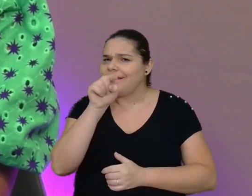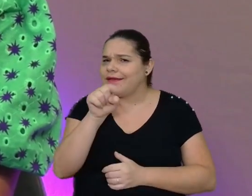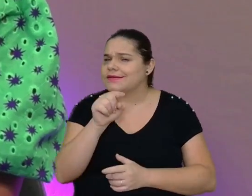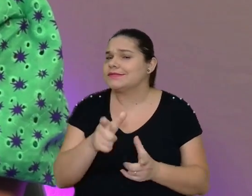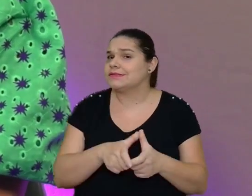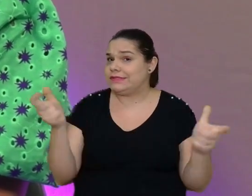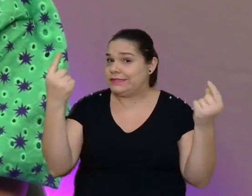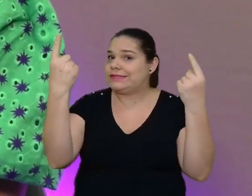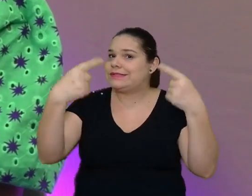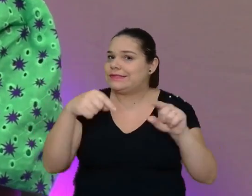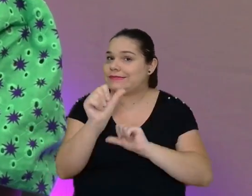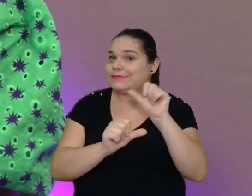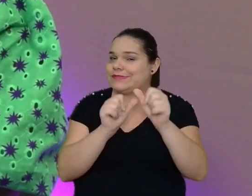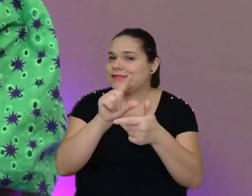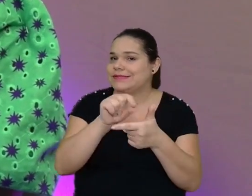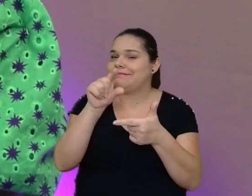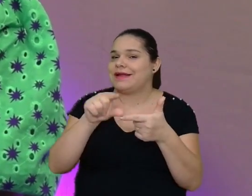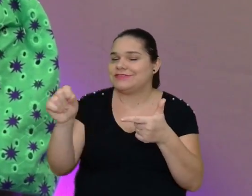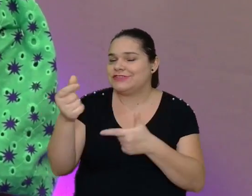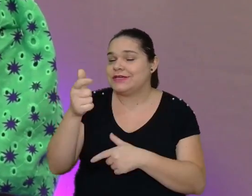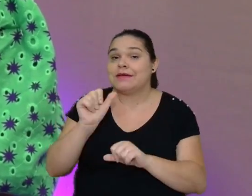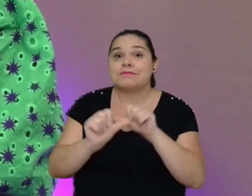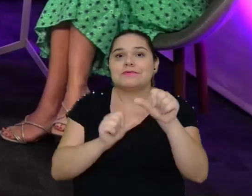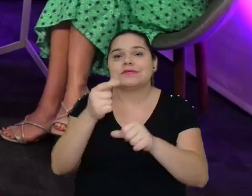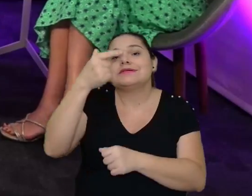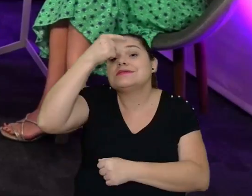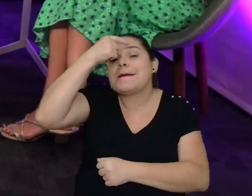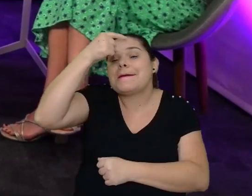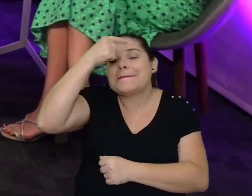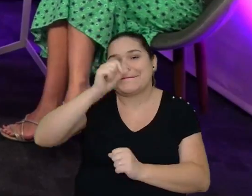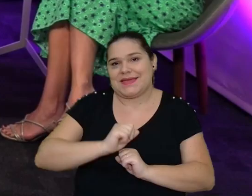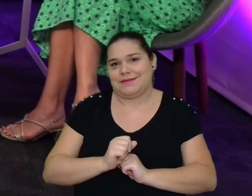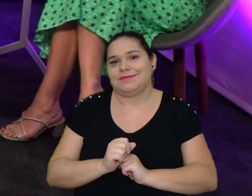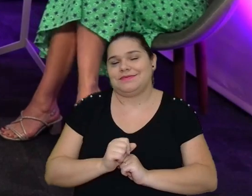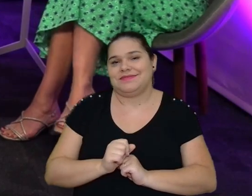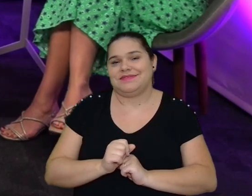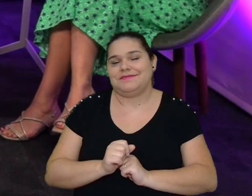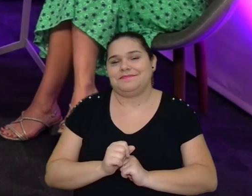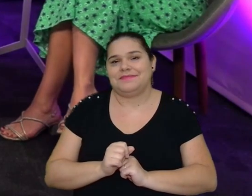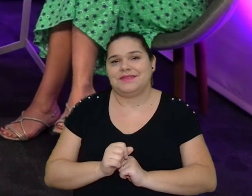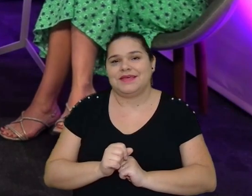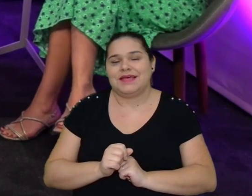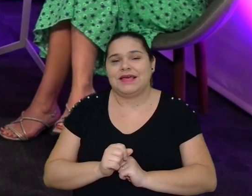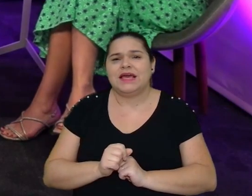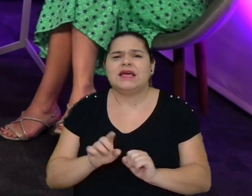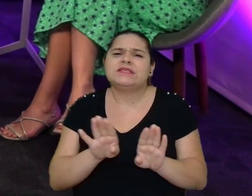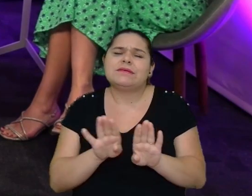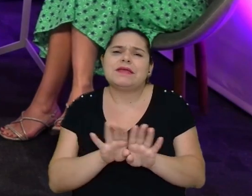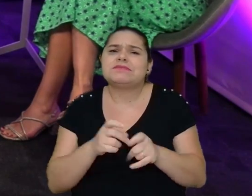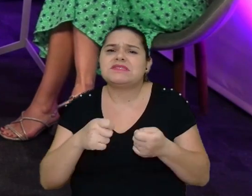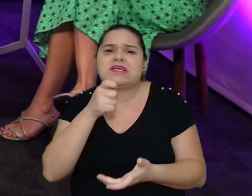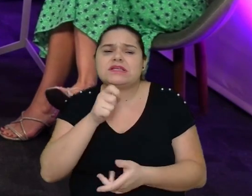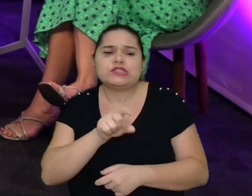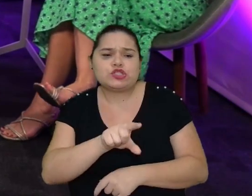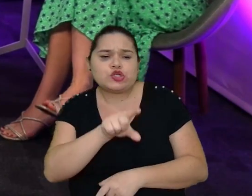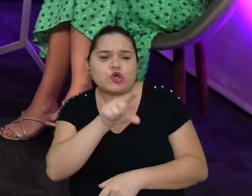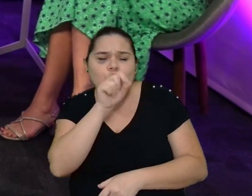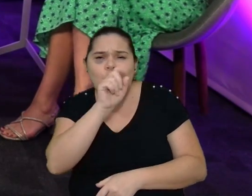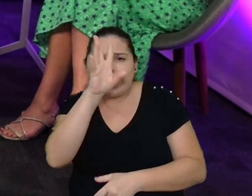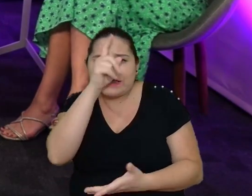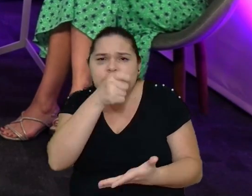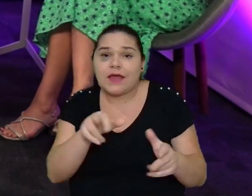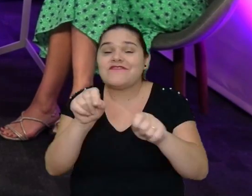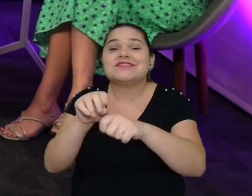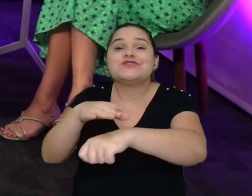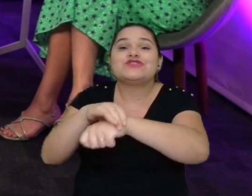mudança de paradigma e de mentalidade quando a gente fala de fertilidade. Ela não é obrigada a tomar uma decisão também tão cedo. Ela faz um seguro, é a chance de fazer um seguro. Exato. Você faz um seguro